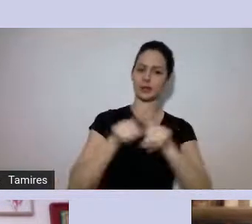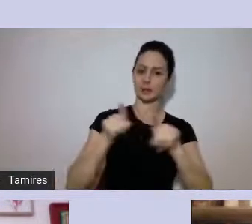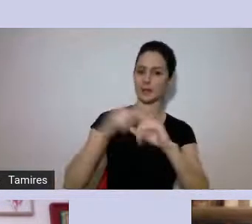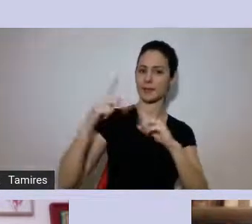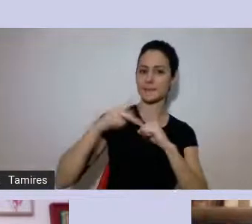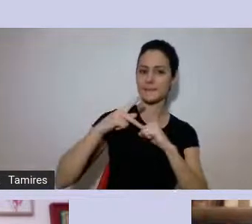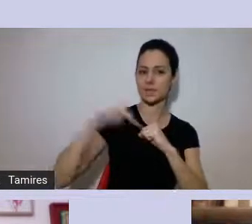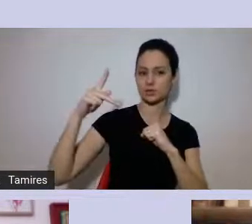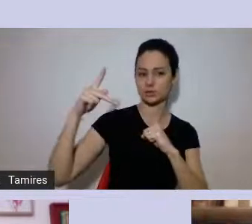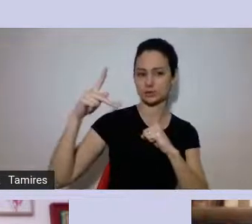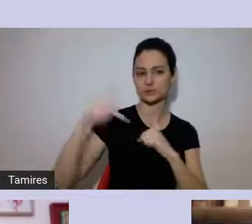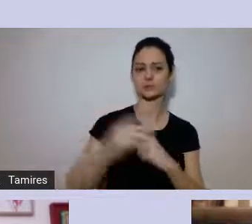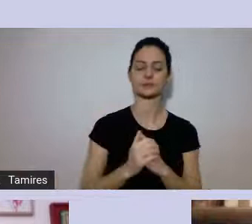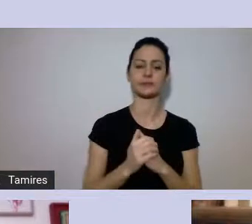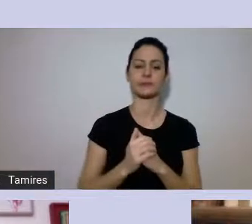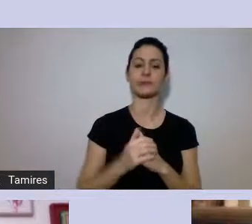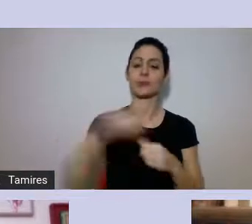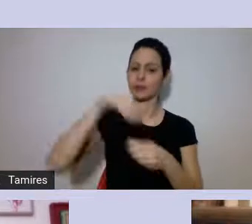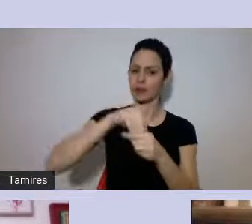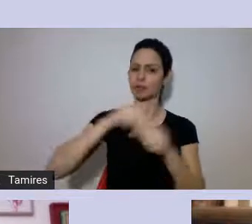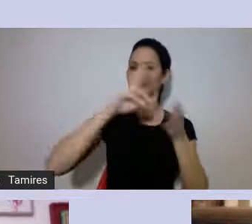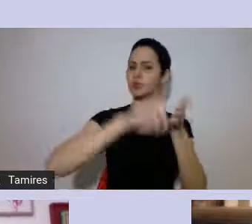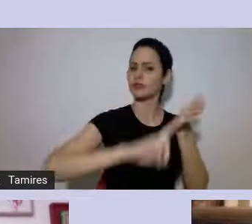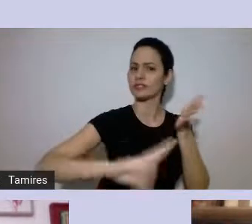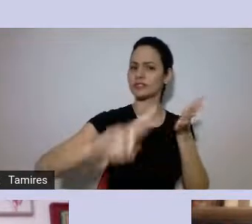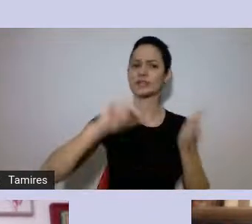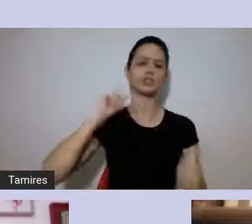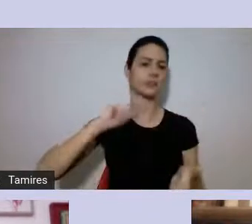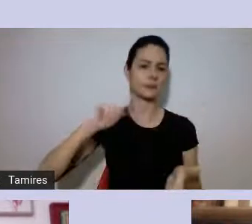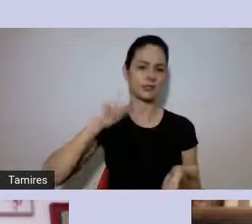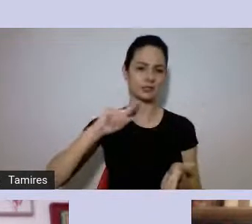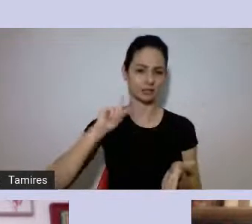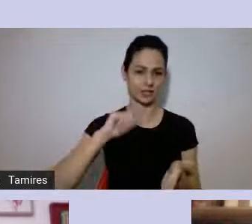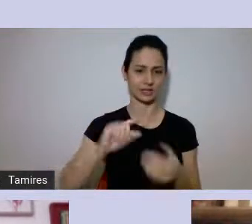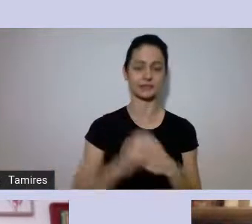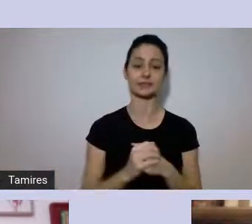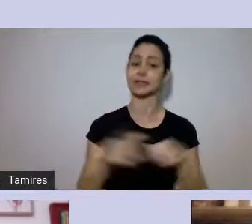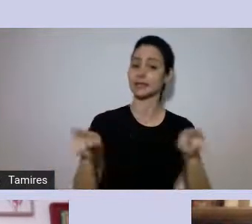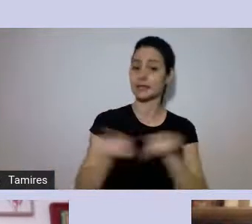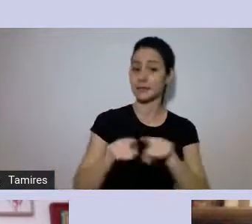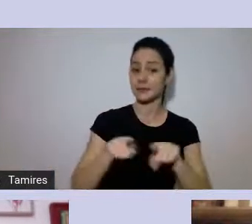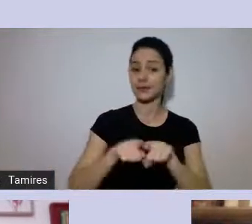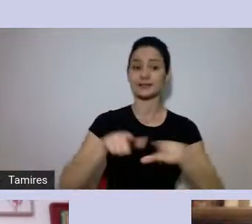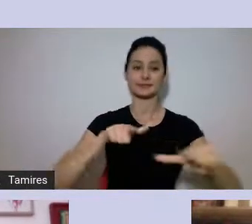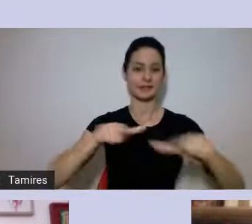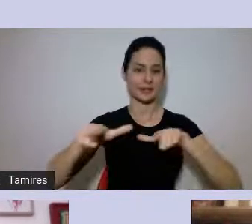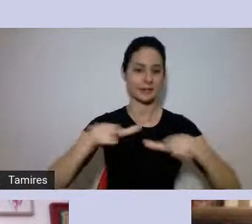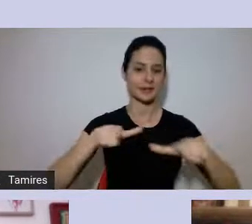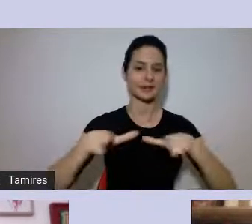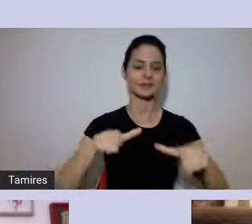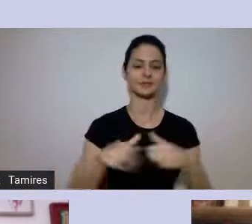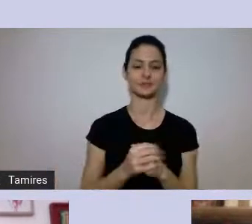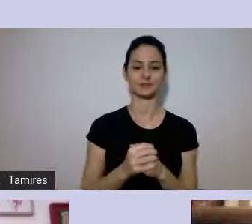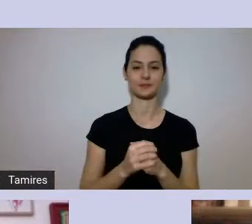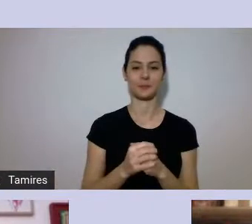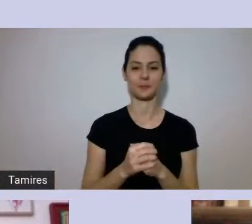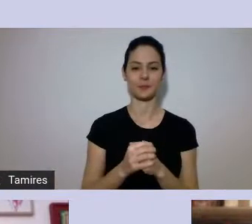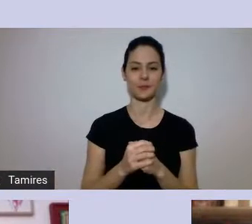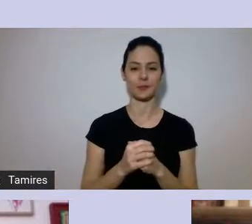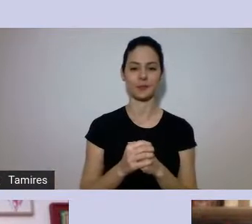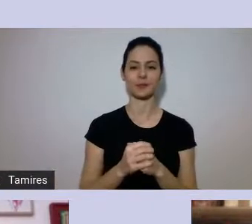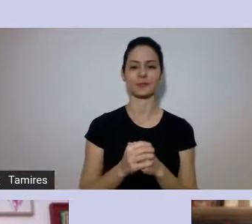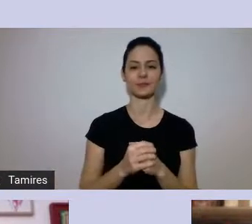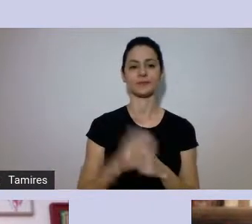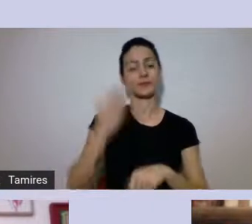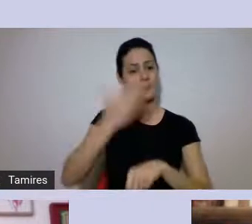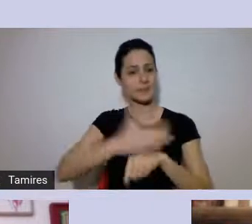pós-graduação, tá? Em universidades em Minas Gerais. Atua também na, o que a gente fala, né, na prática